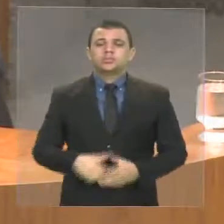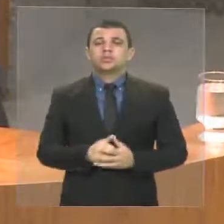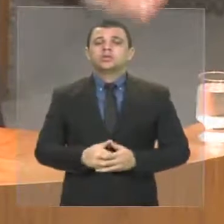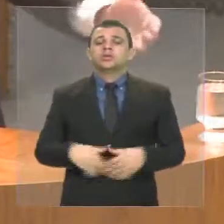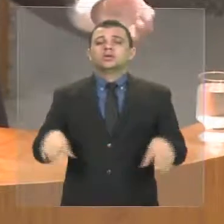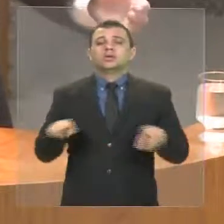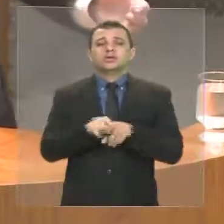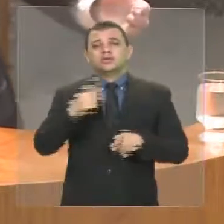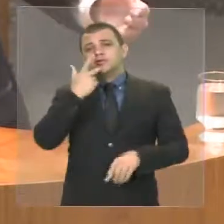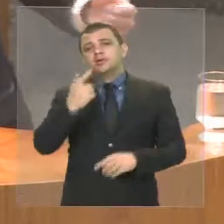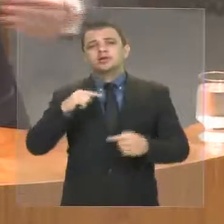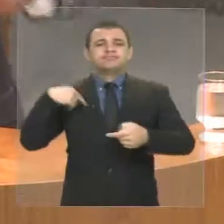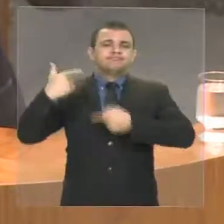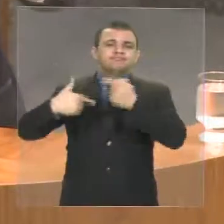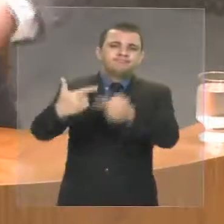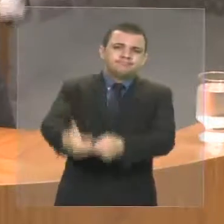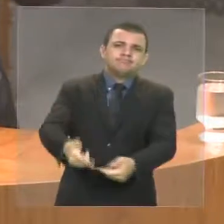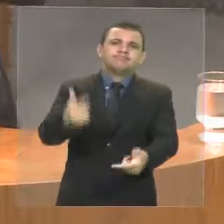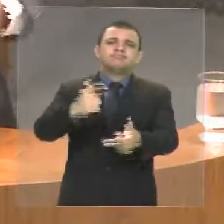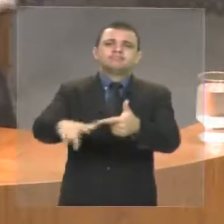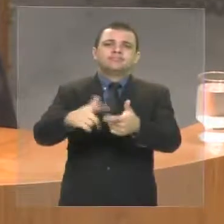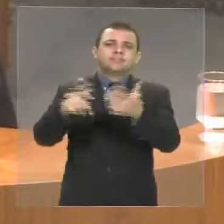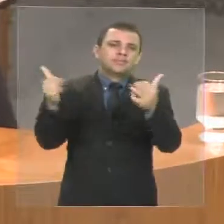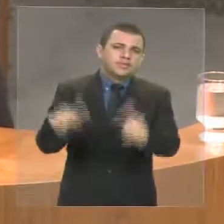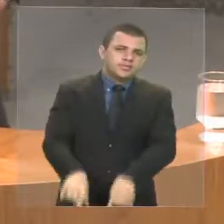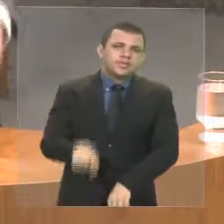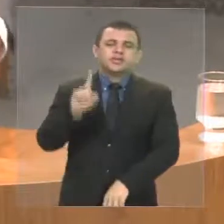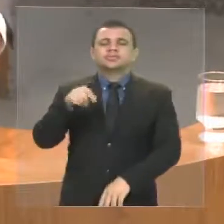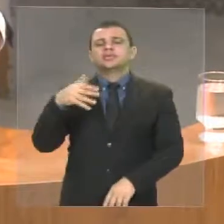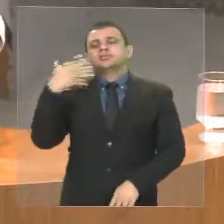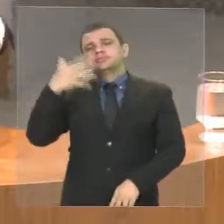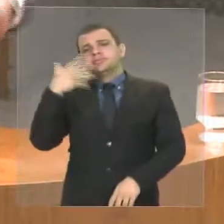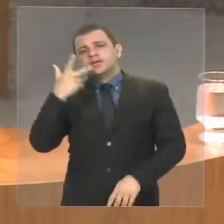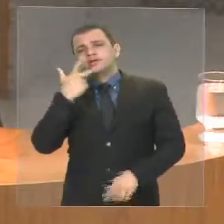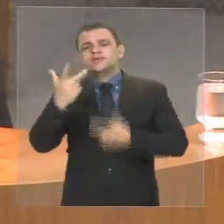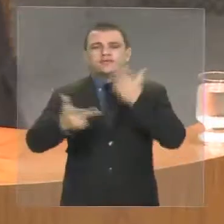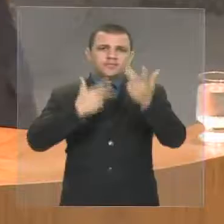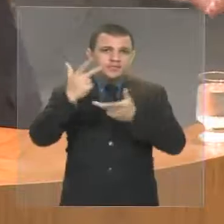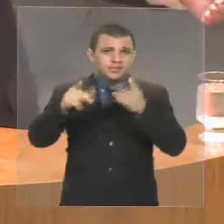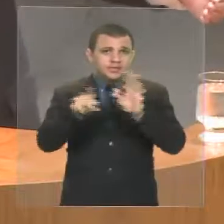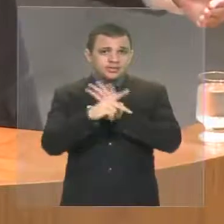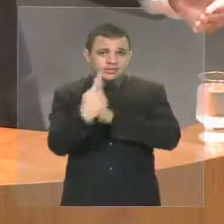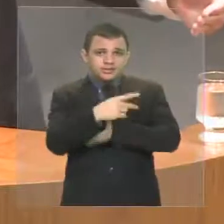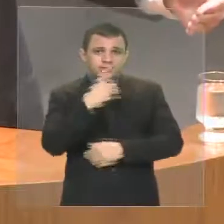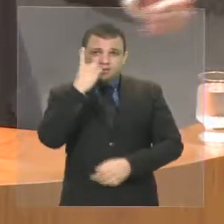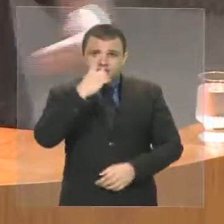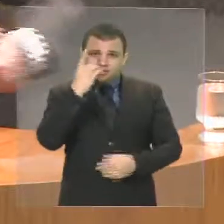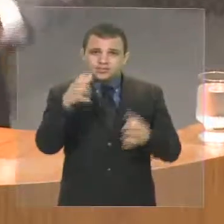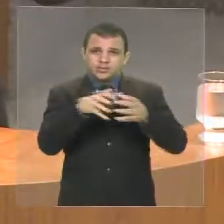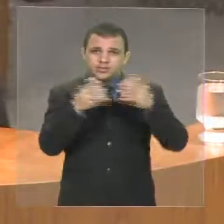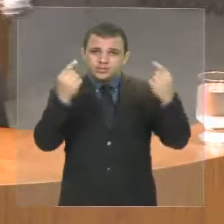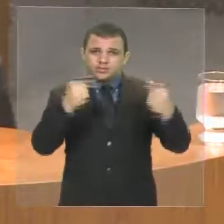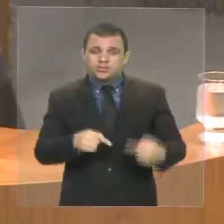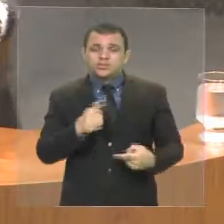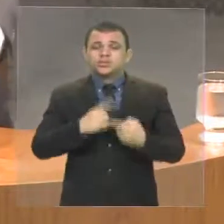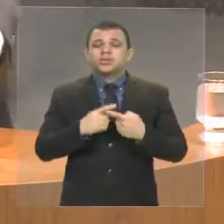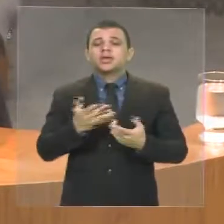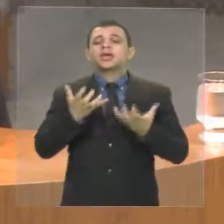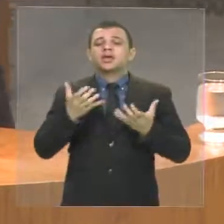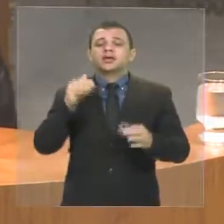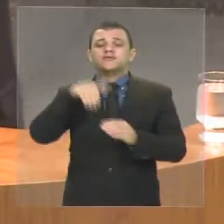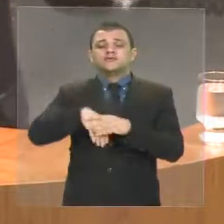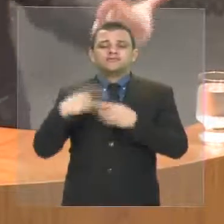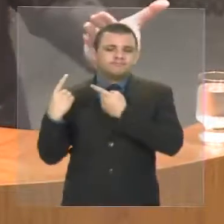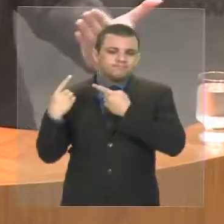prejudicar gerações. Esse que foi o discurso principal dos deputados de oposição, no sentido de votar contra